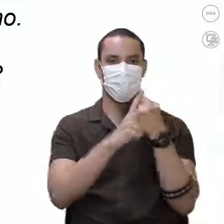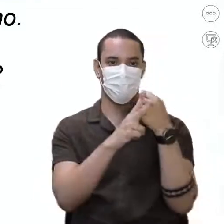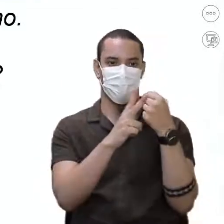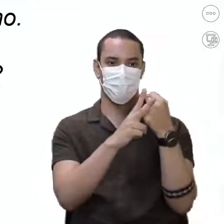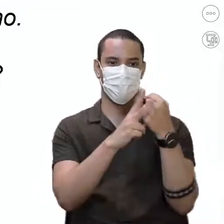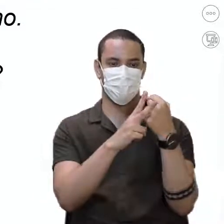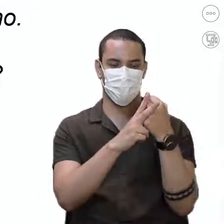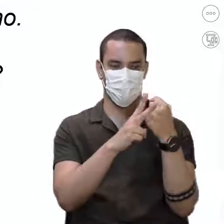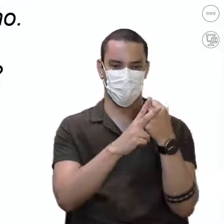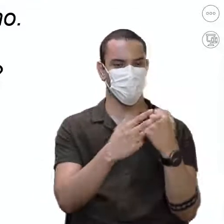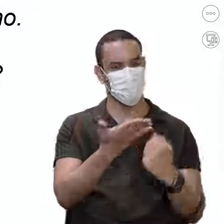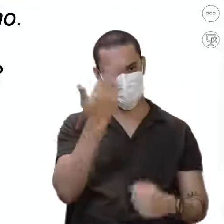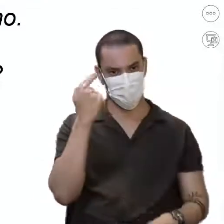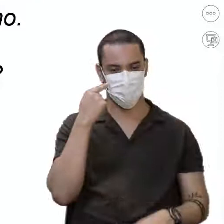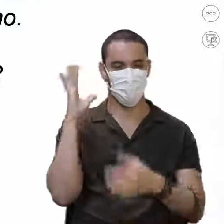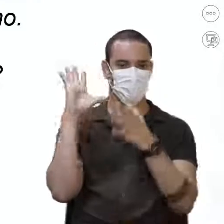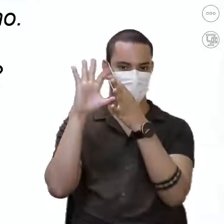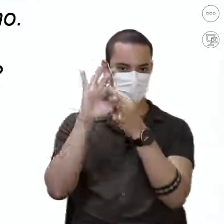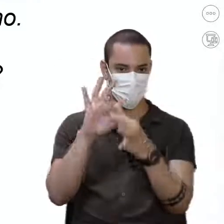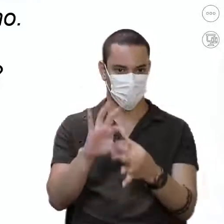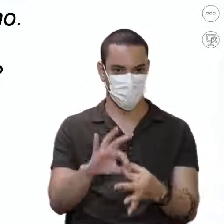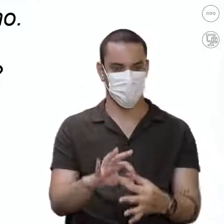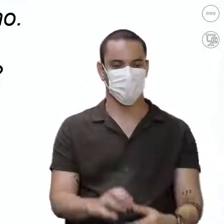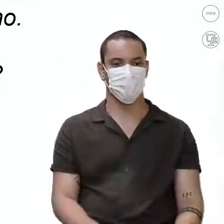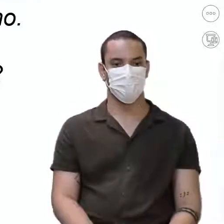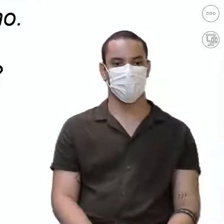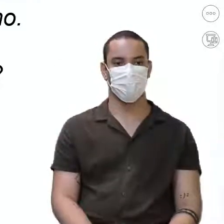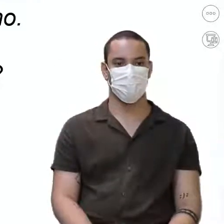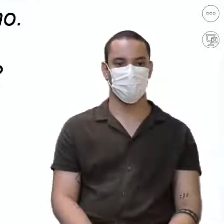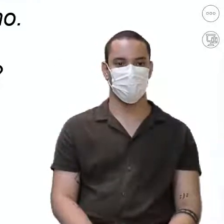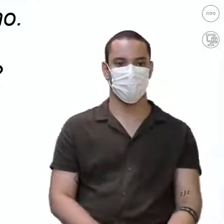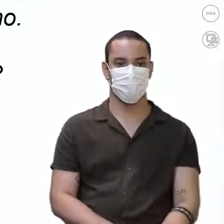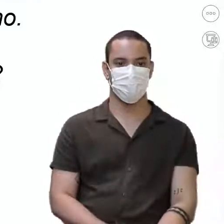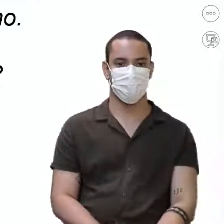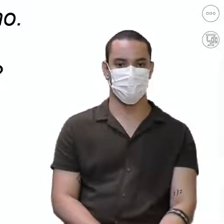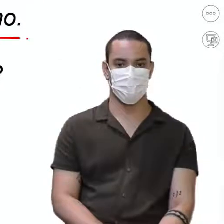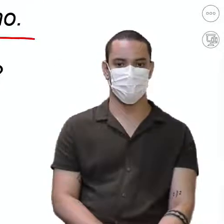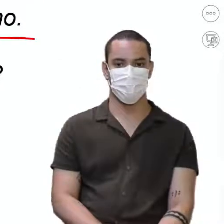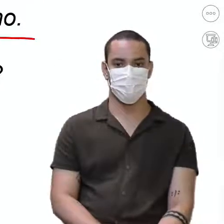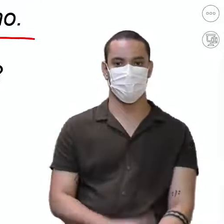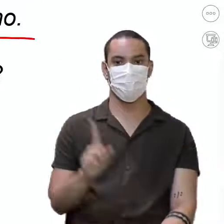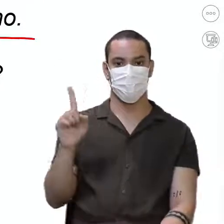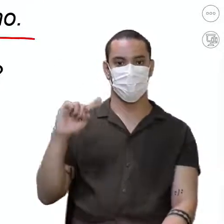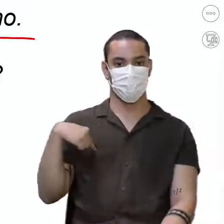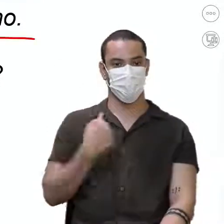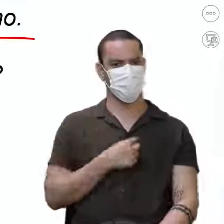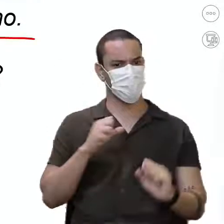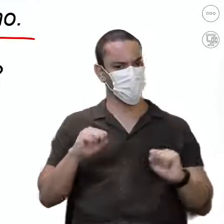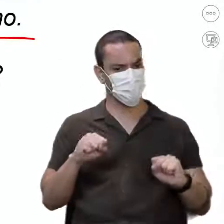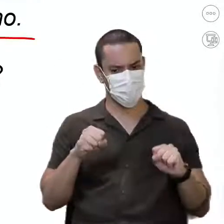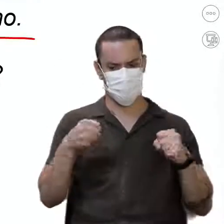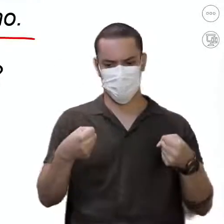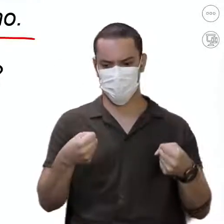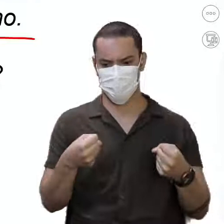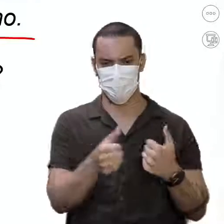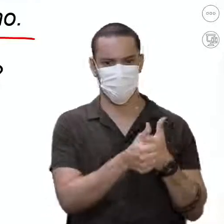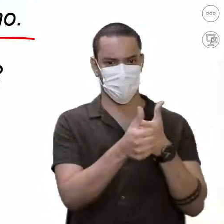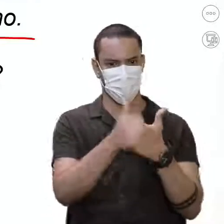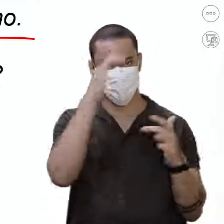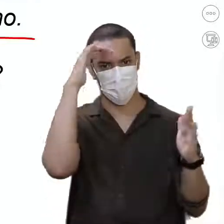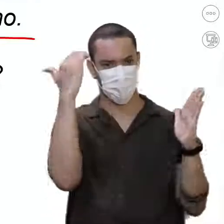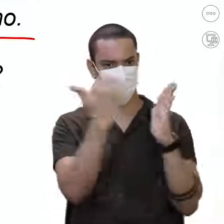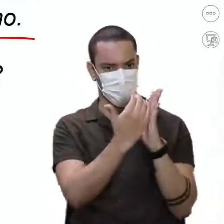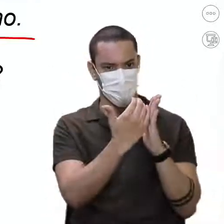prosseguir. Vamos colocar isso em contexto? Olha aí, ó. Estamos seguindo o ritmo. Eu vou usar a